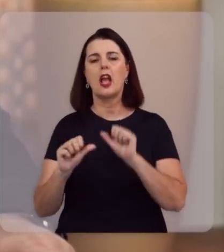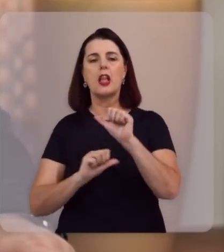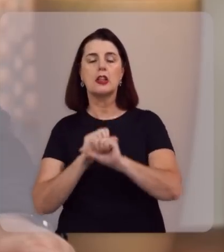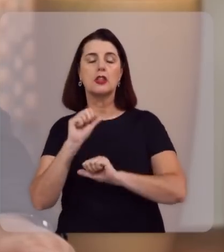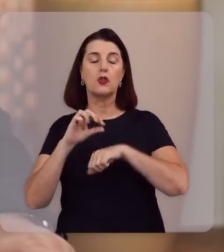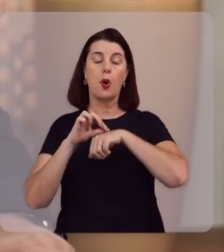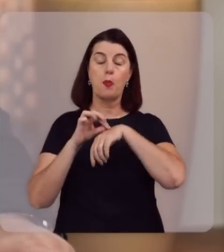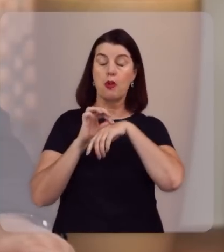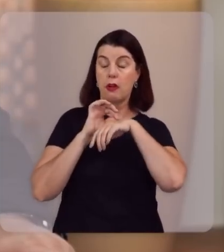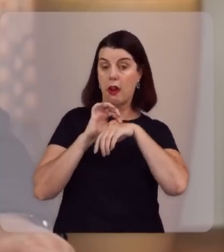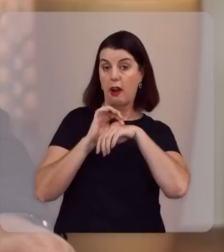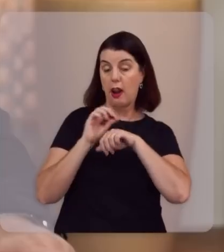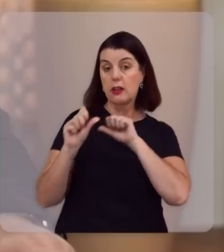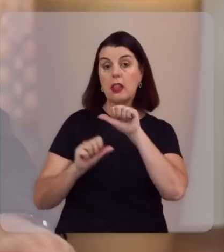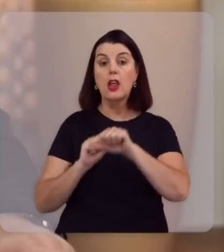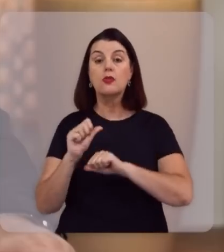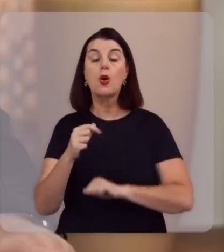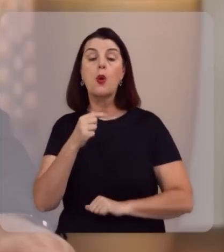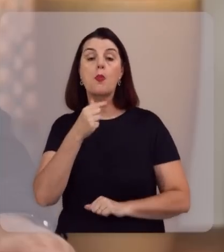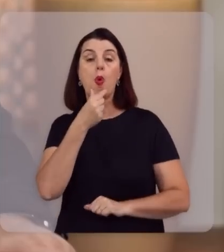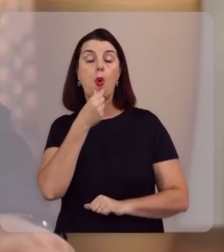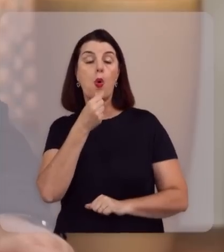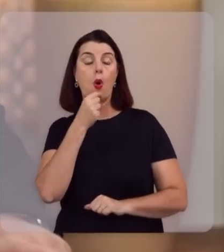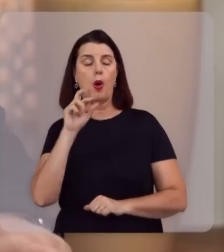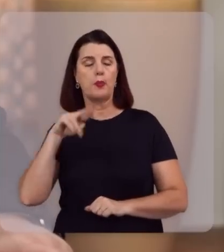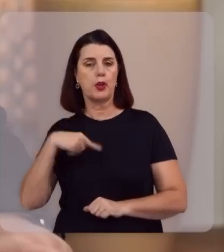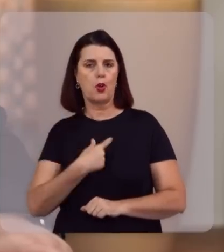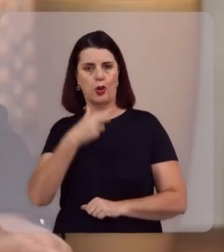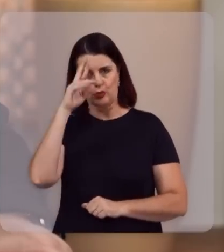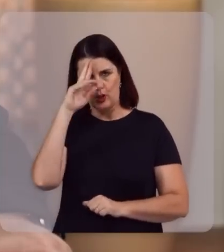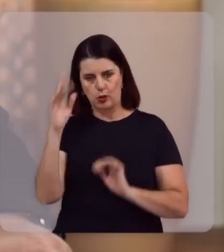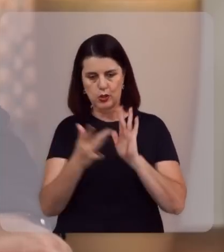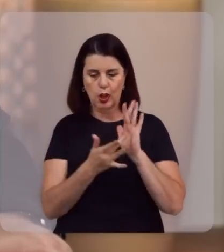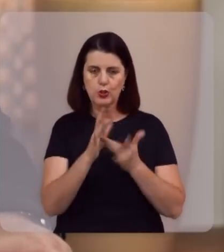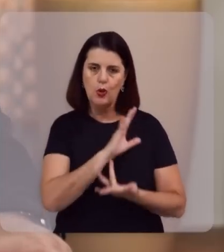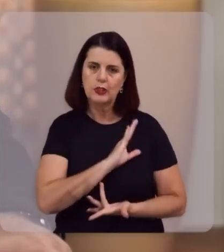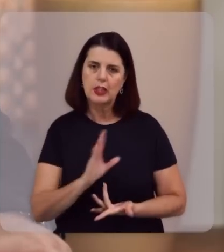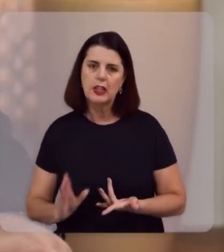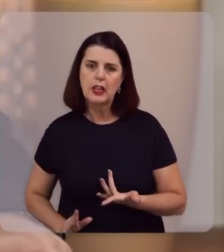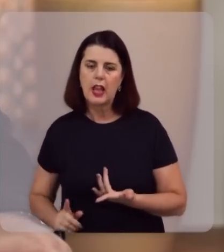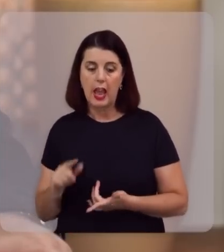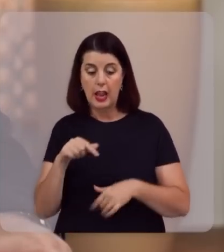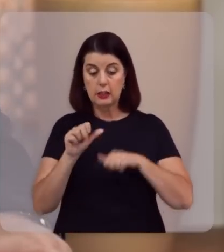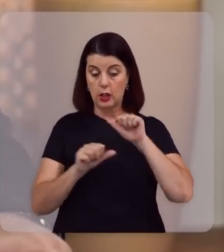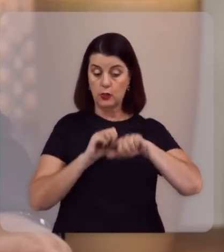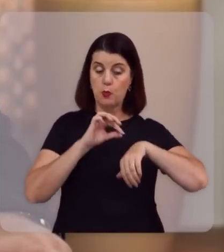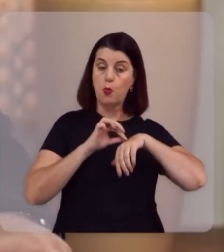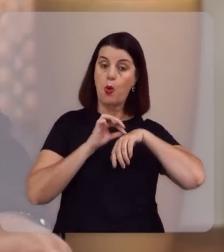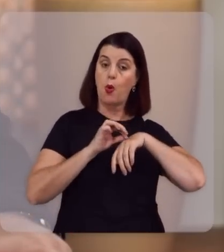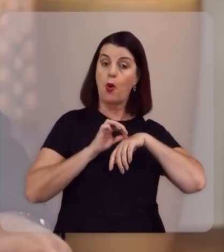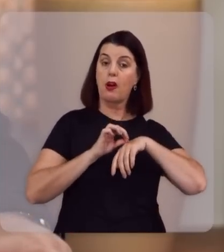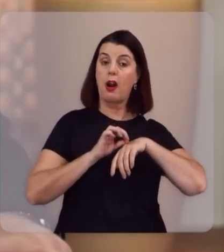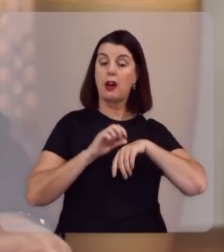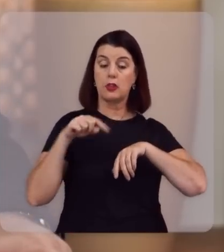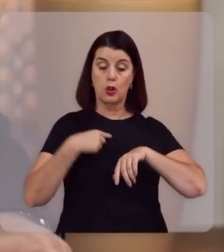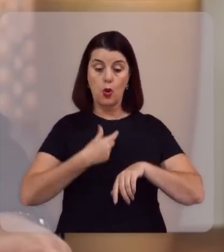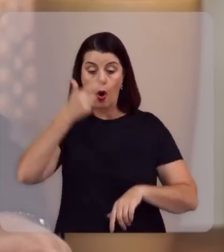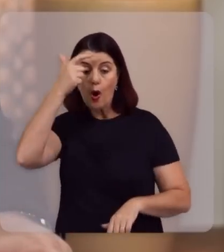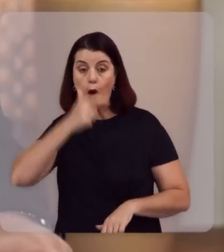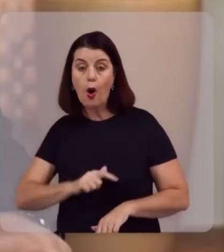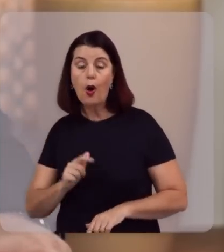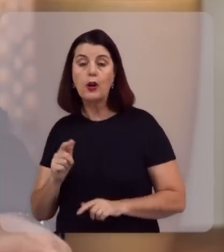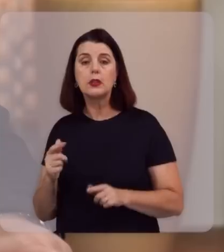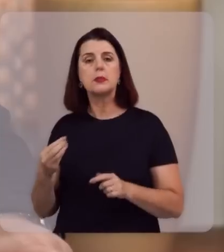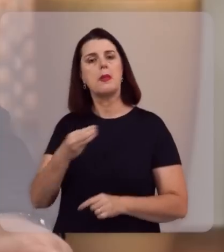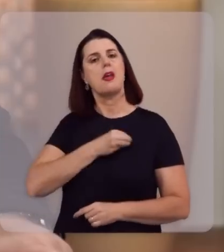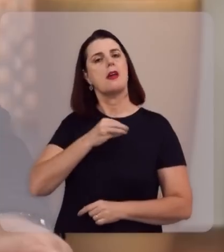se tornou homem e se tornou nosso Senhor Jesus Cristo. Era importante que ele fosse homem, porque fomos nós homens